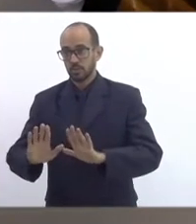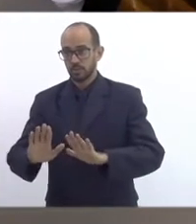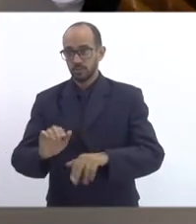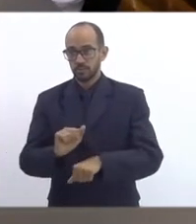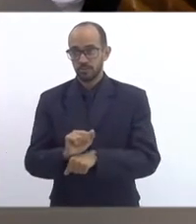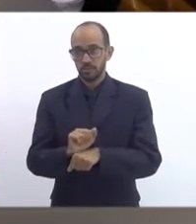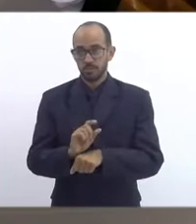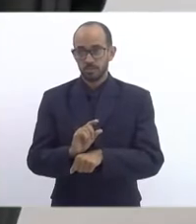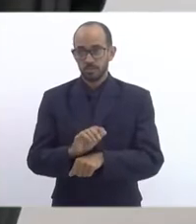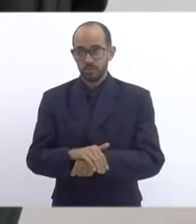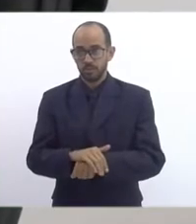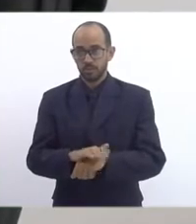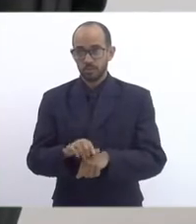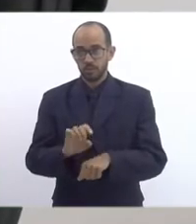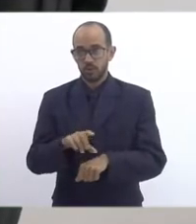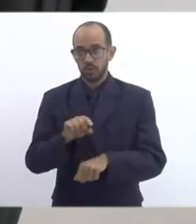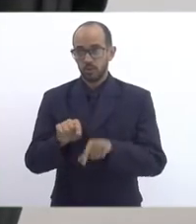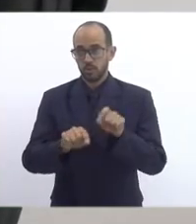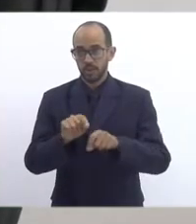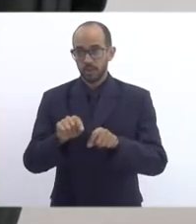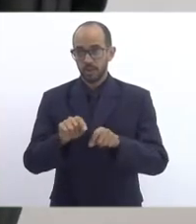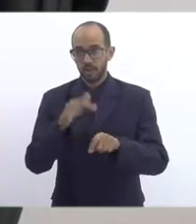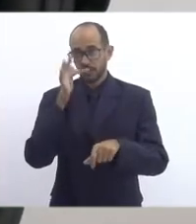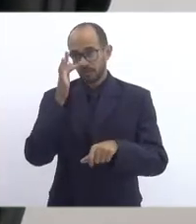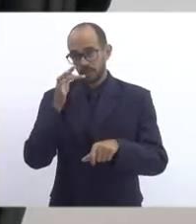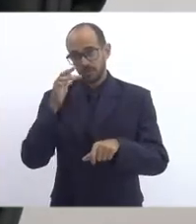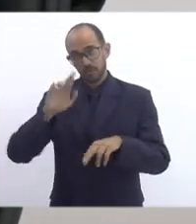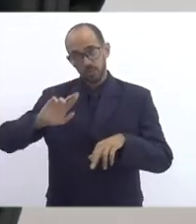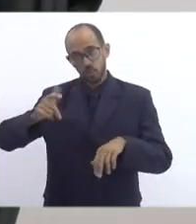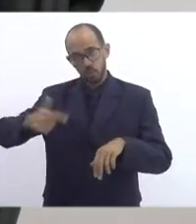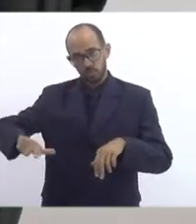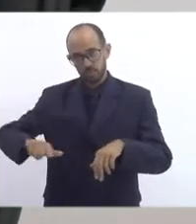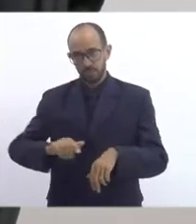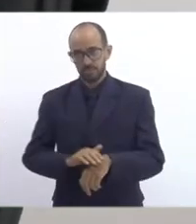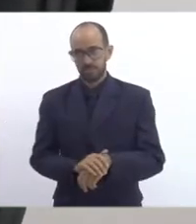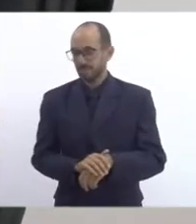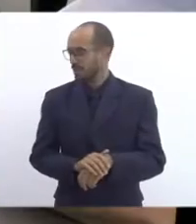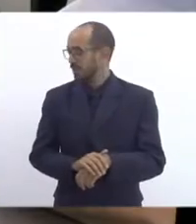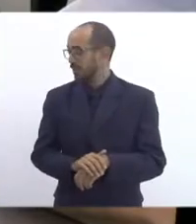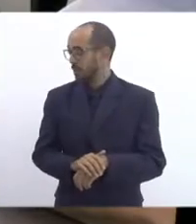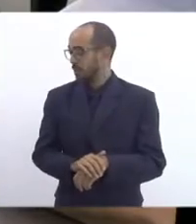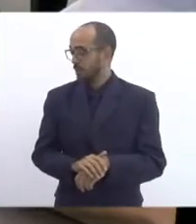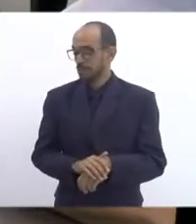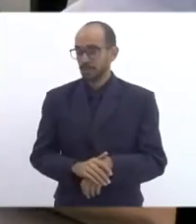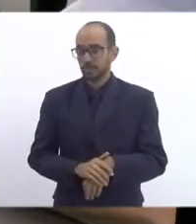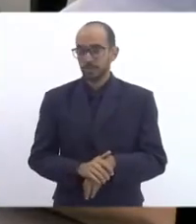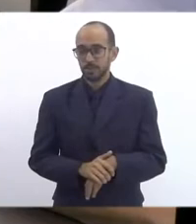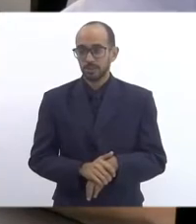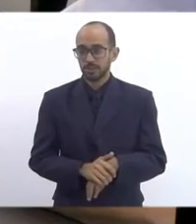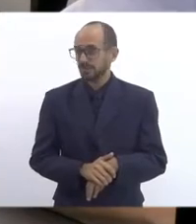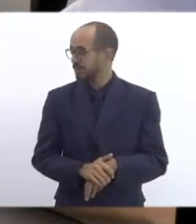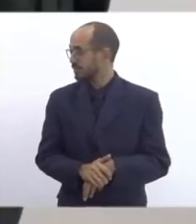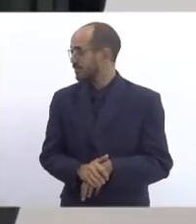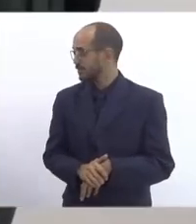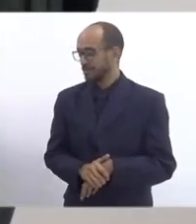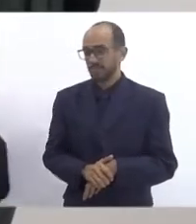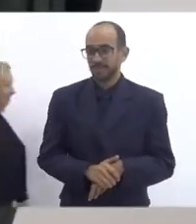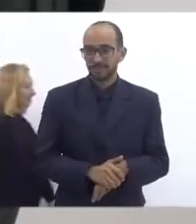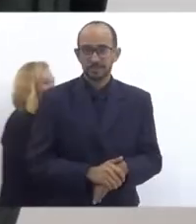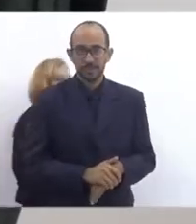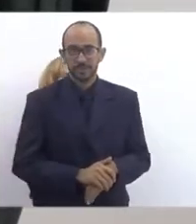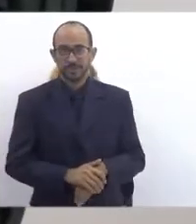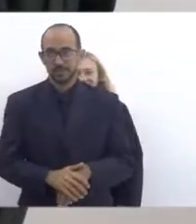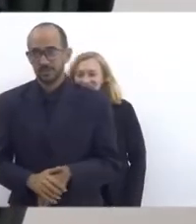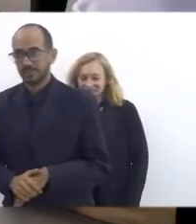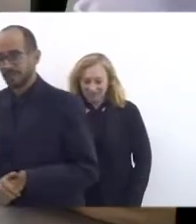Ah, é. Só as florzinhas vão ser outra, Mick, no teu colar. Tá bom. Vamos lá.